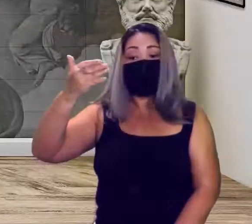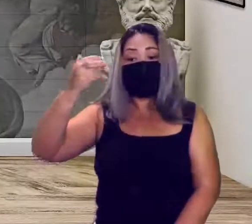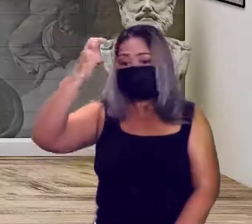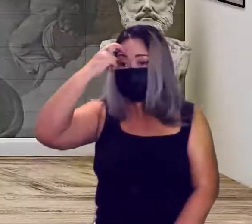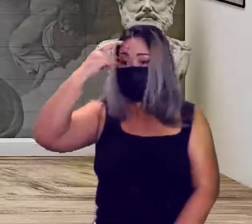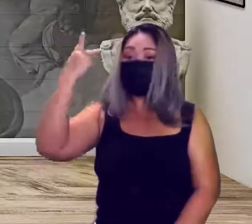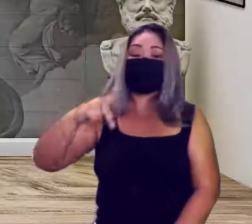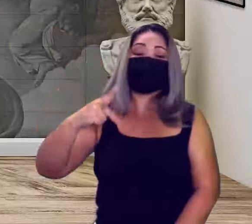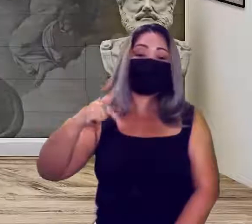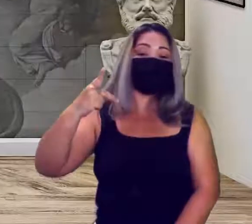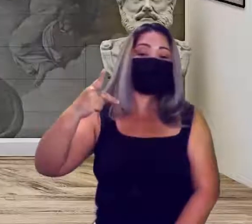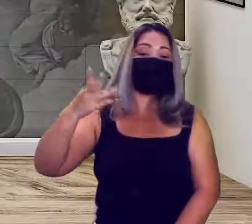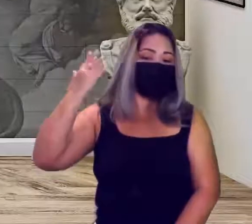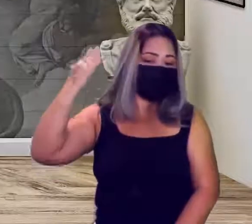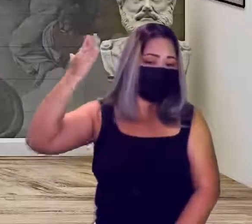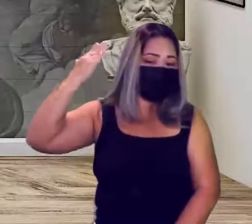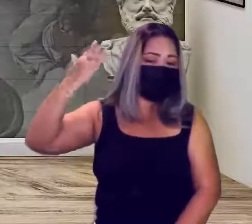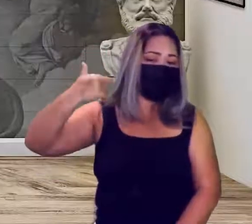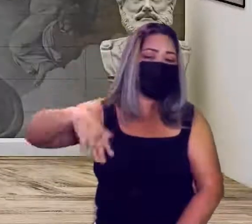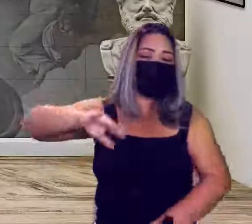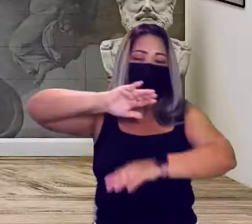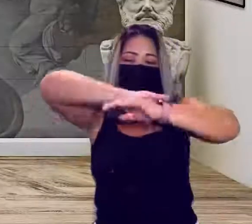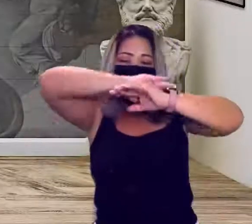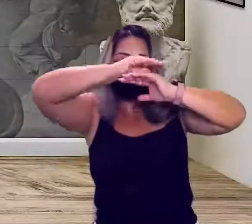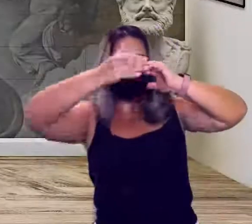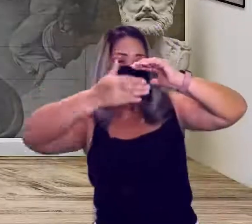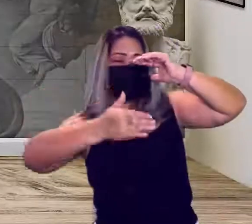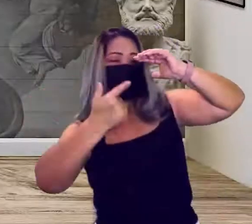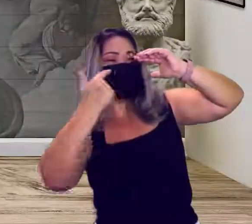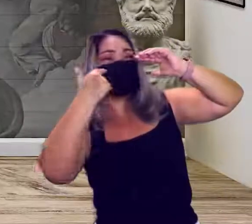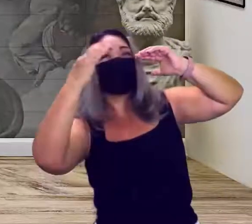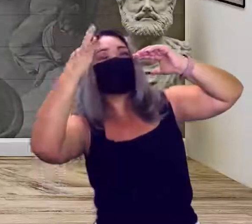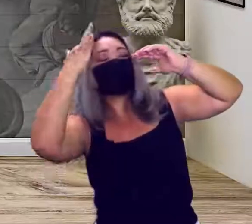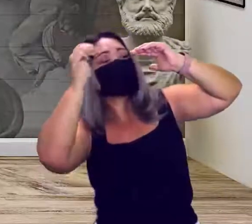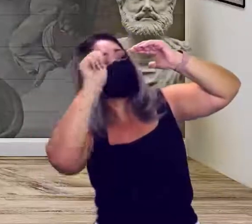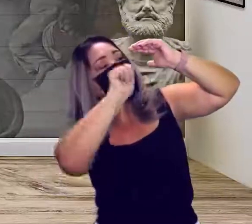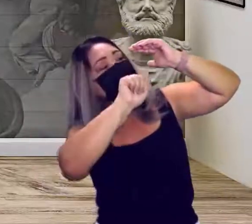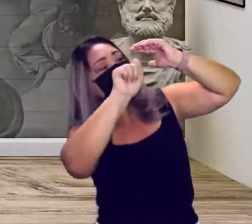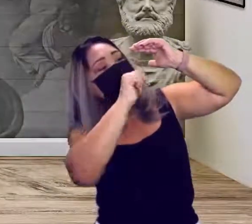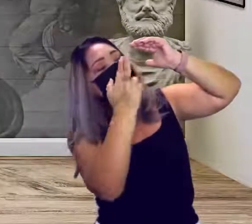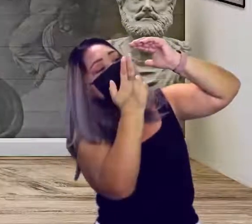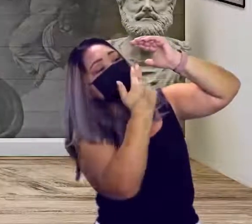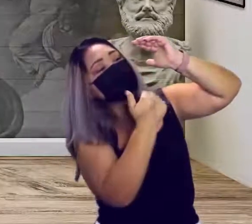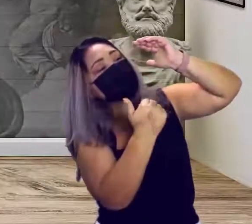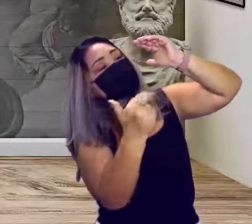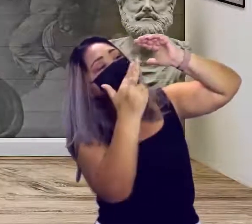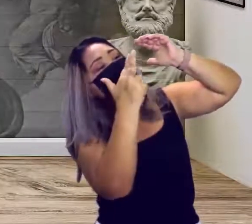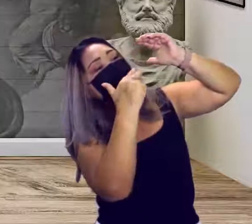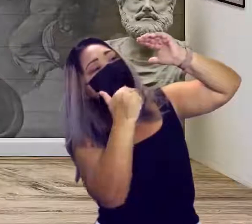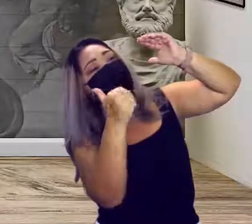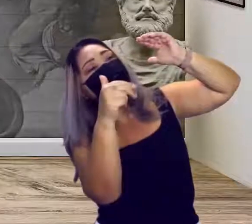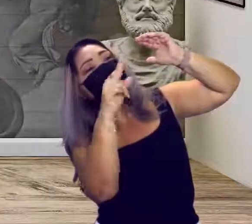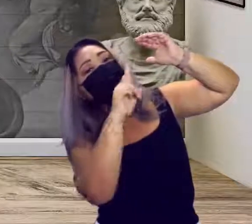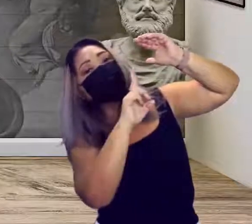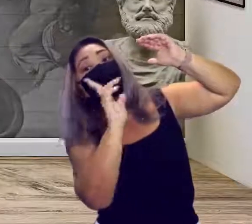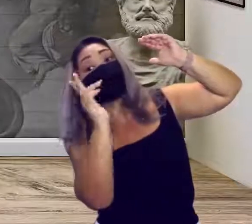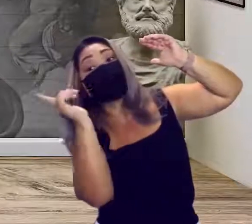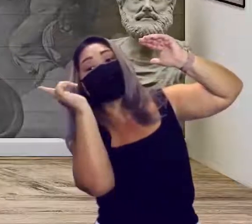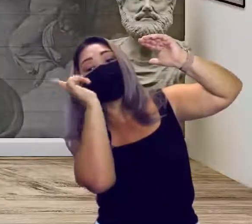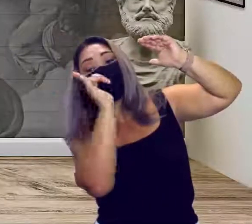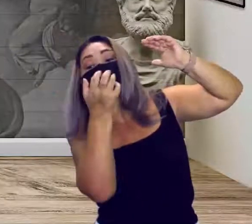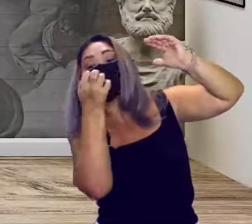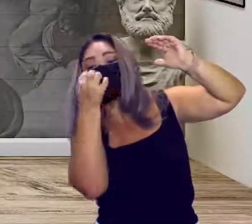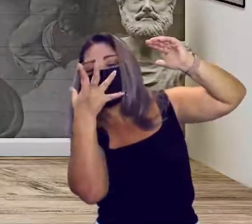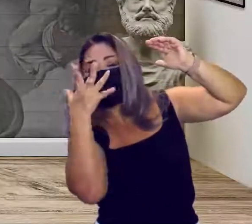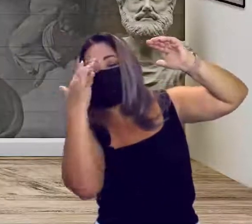cultura, eles imaginaram que escrevendo aquela situação, eles se tornavam bons caçadores.